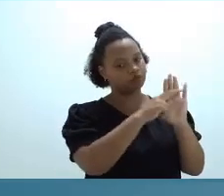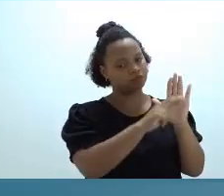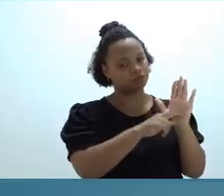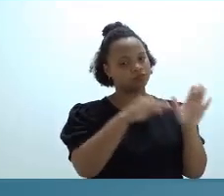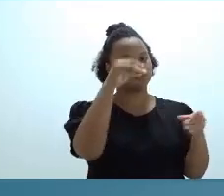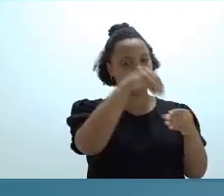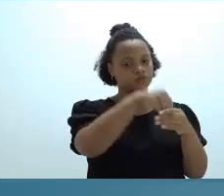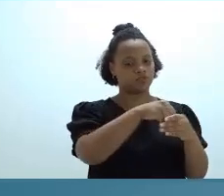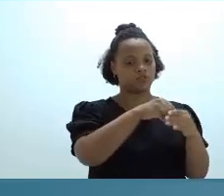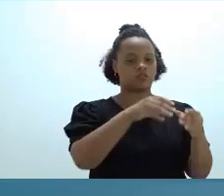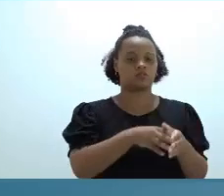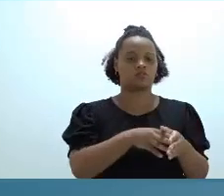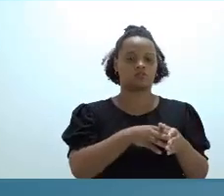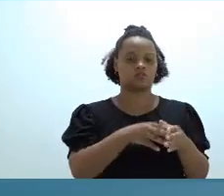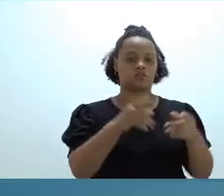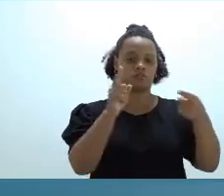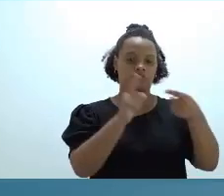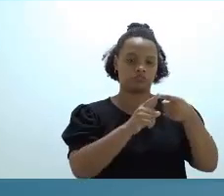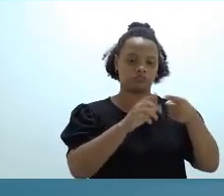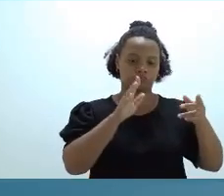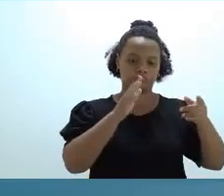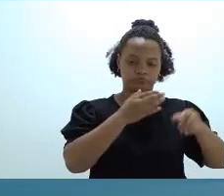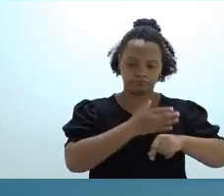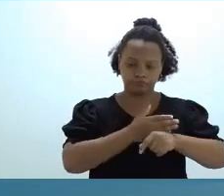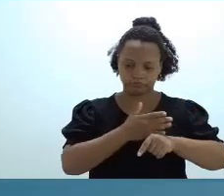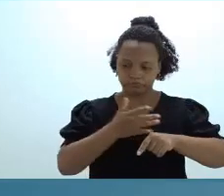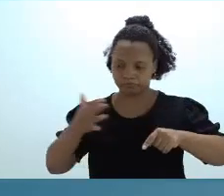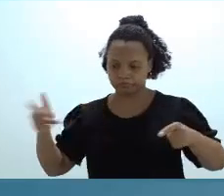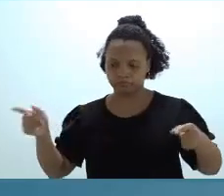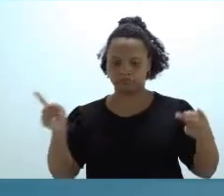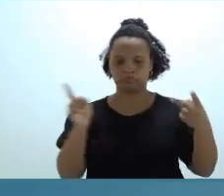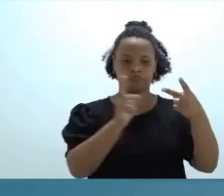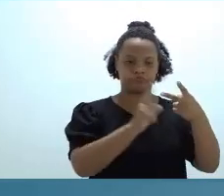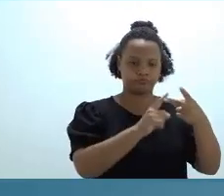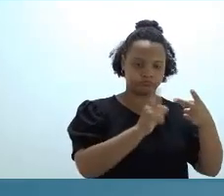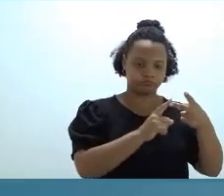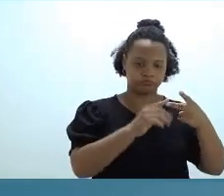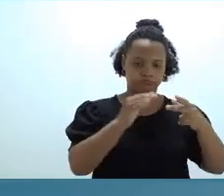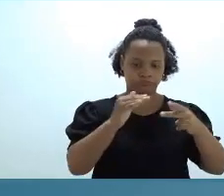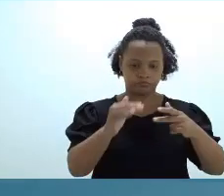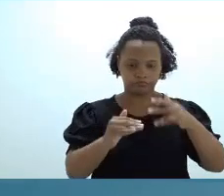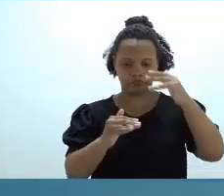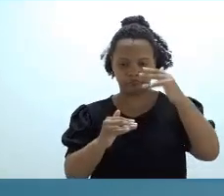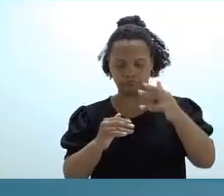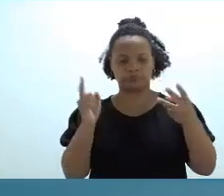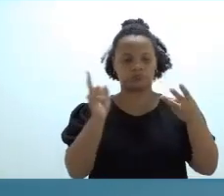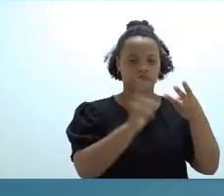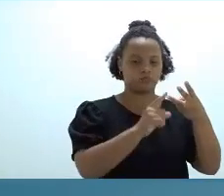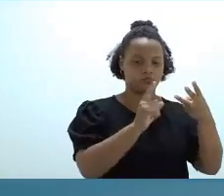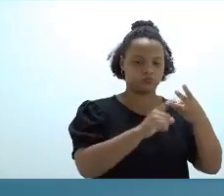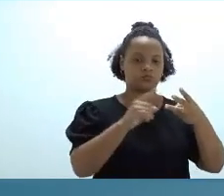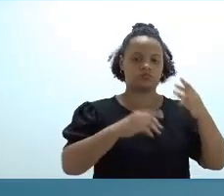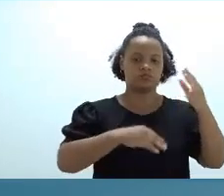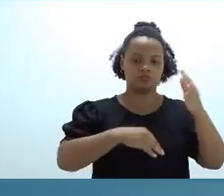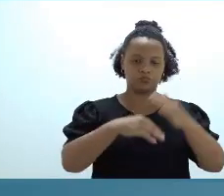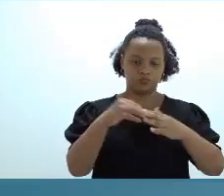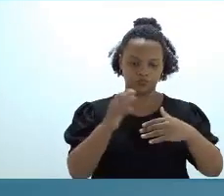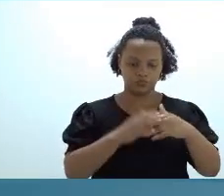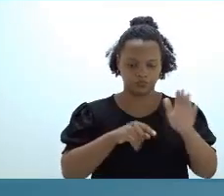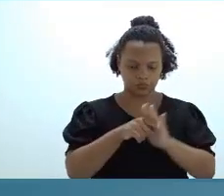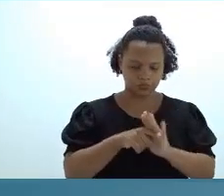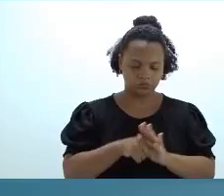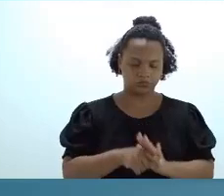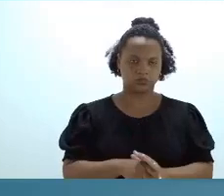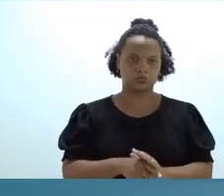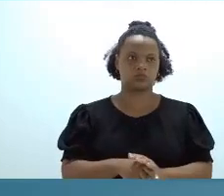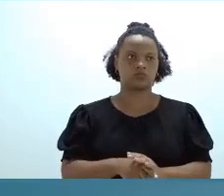cronologia, hierarquia e especialidade. Esta ressalva importa ao caso específico dos autos, uma vez que existe lei